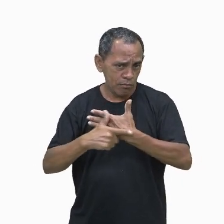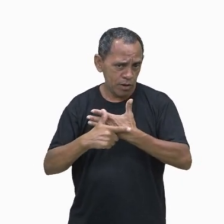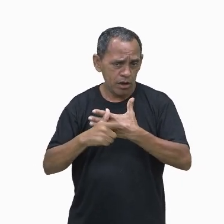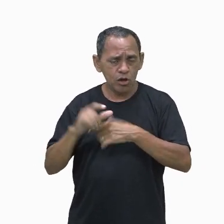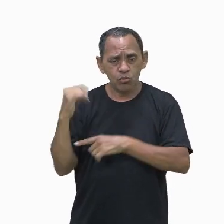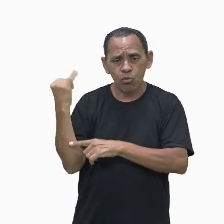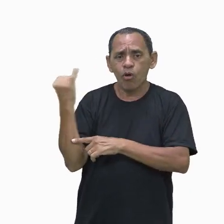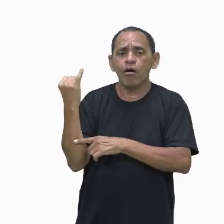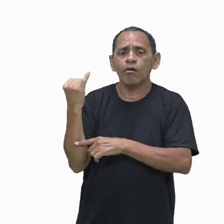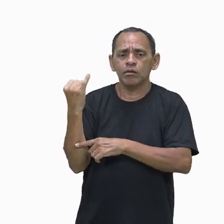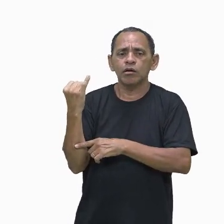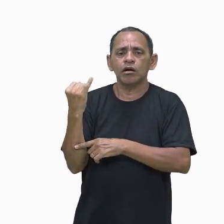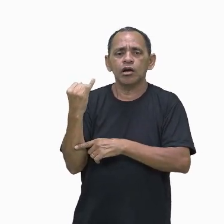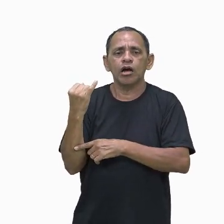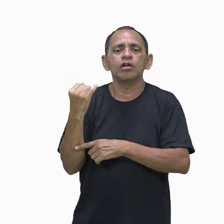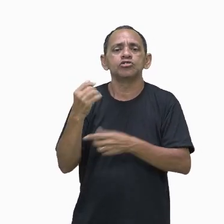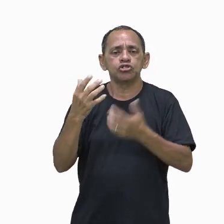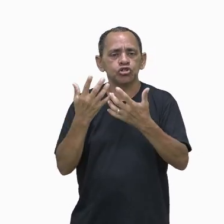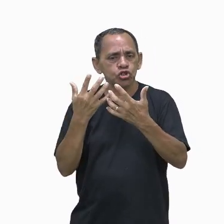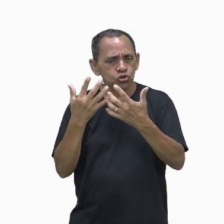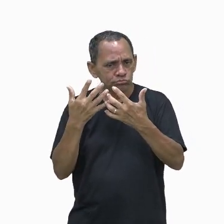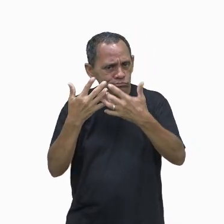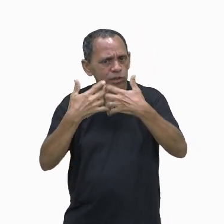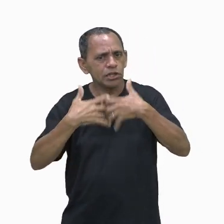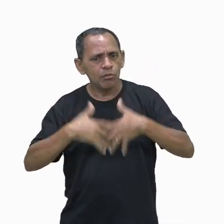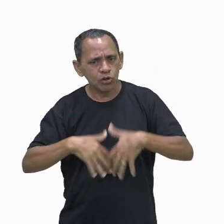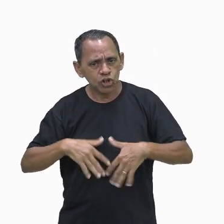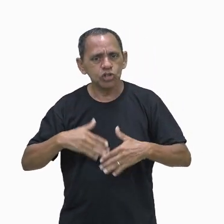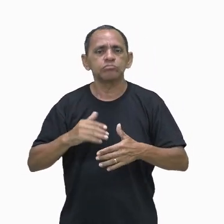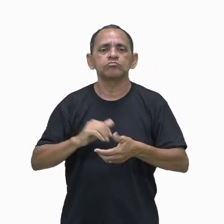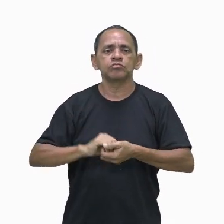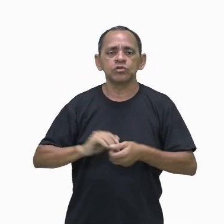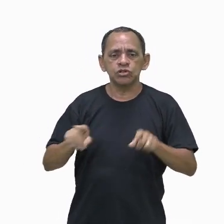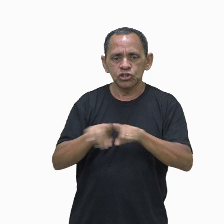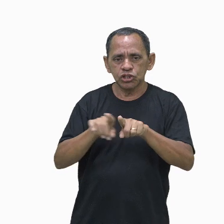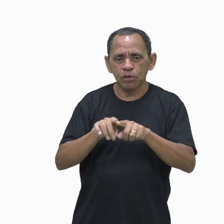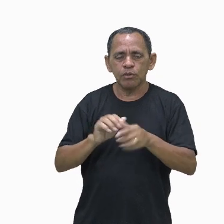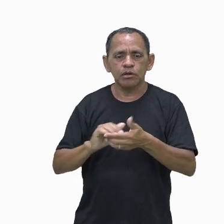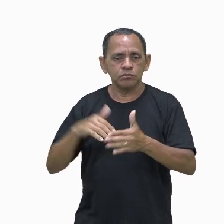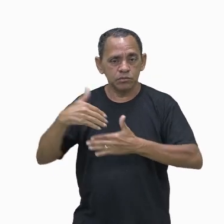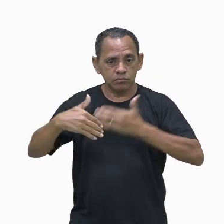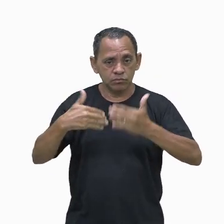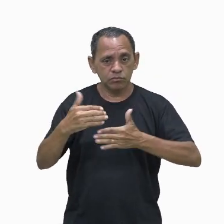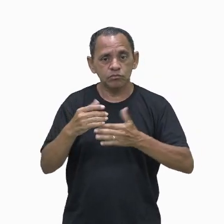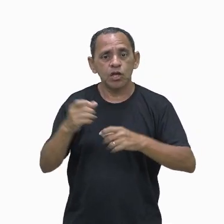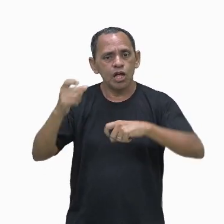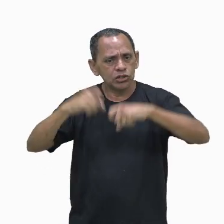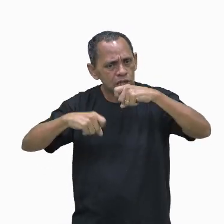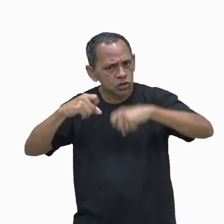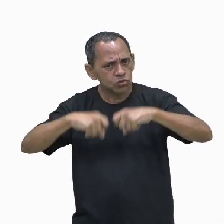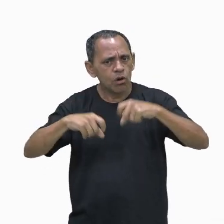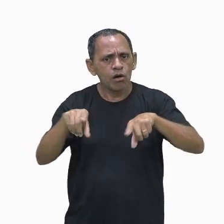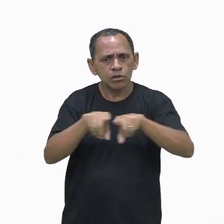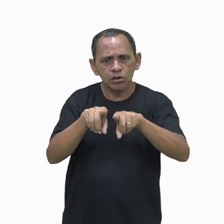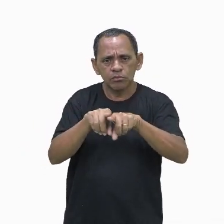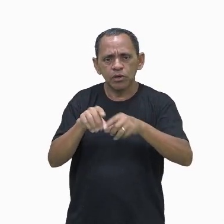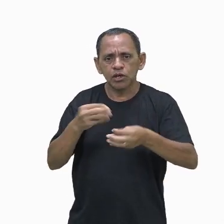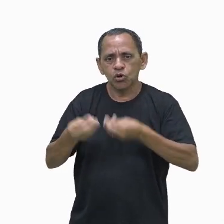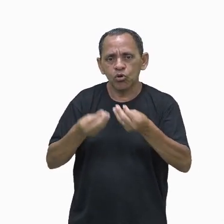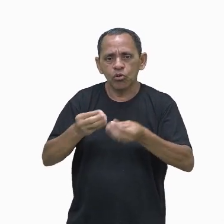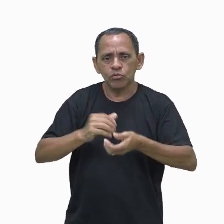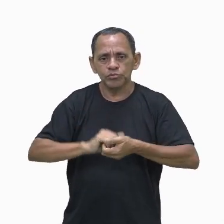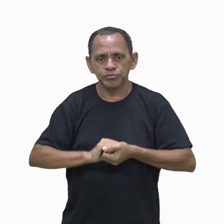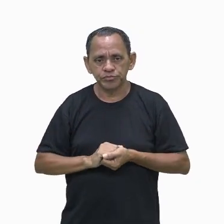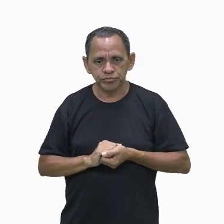metabolismo, no desenvolvimento sexual e resposta ao estresse, entre outras funções, né? E por último, trago aí a